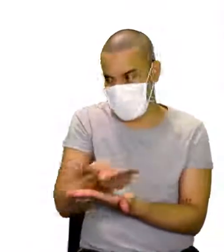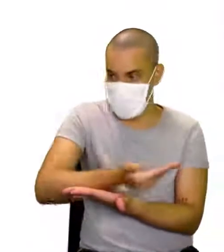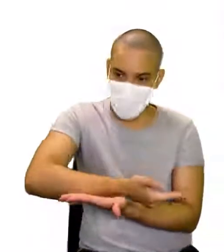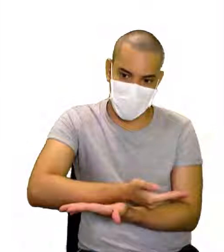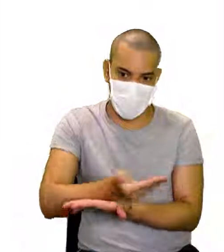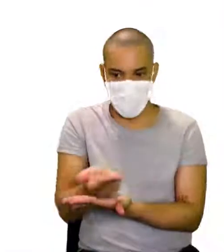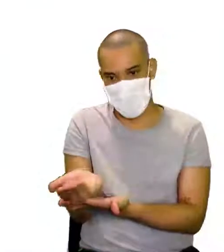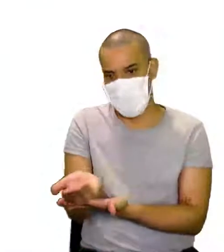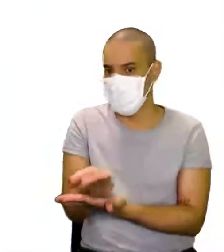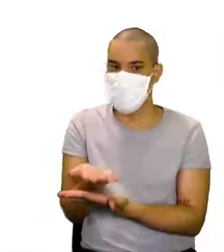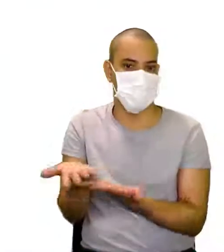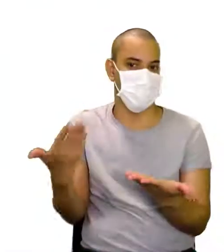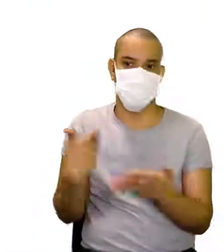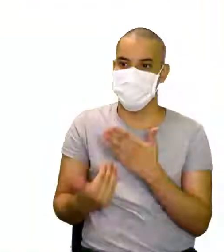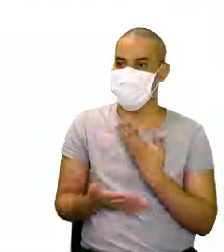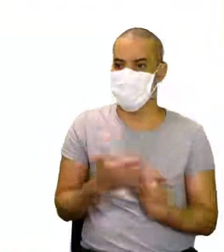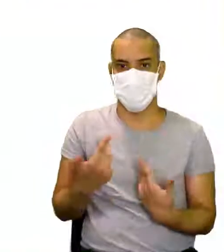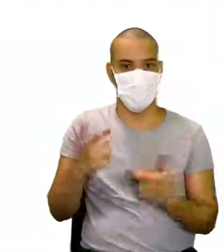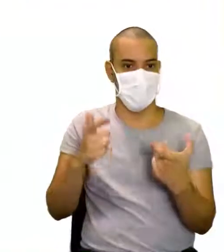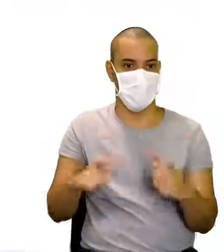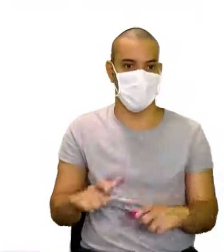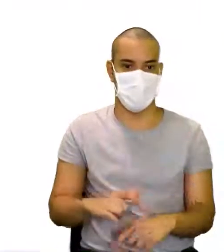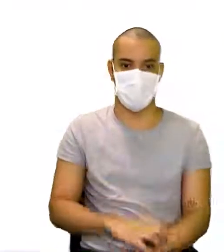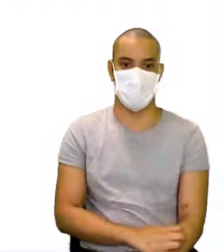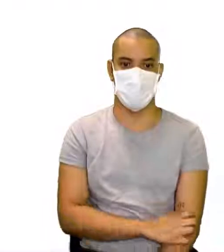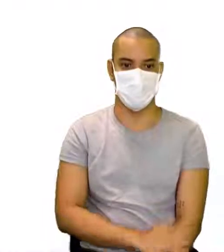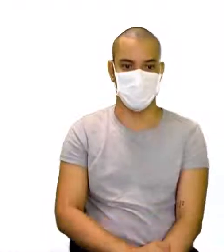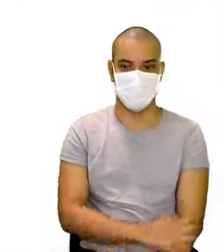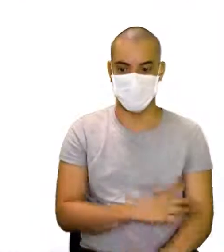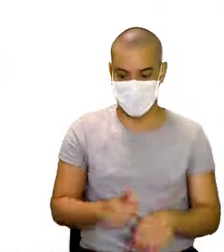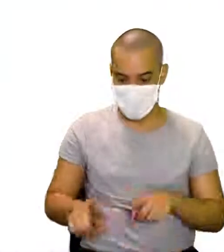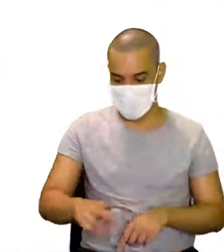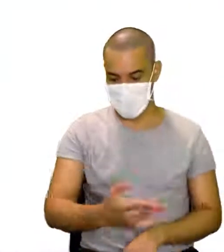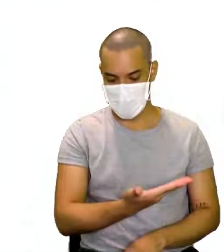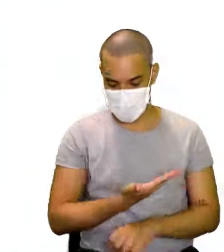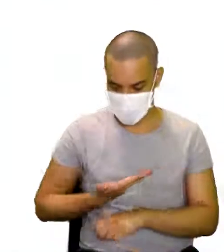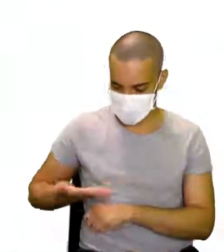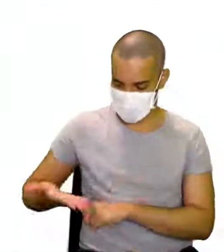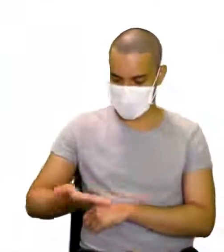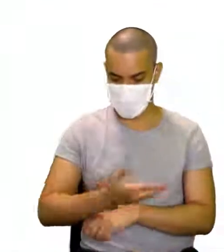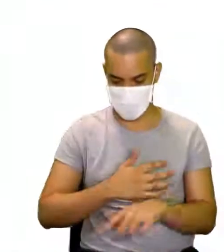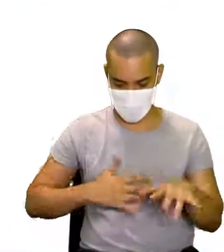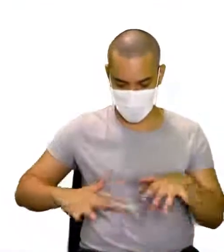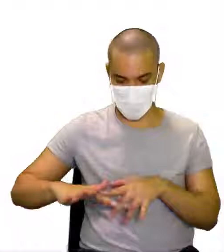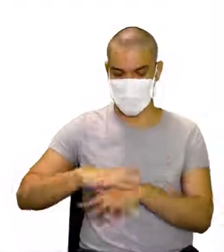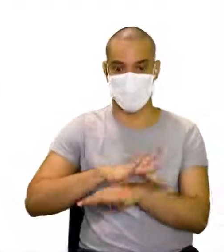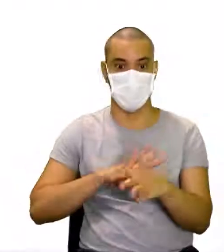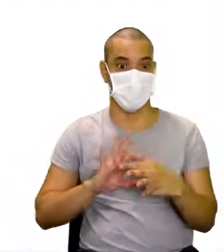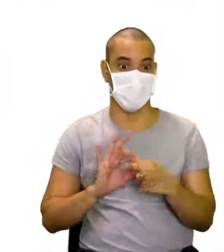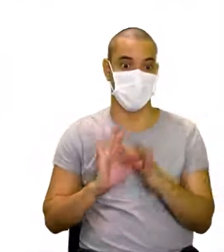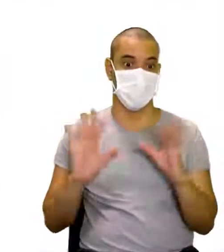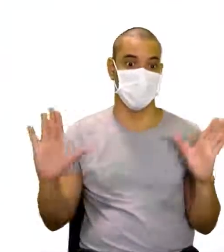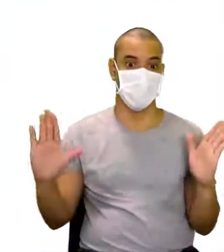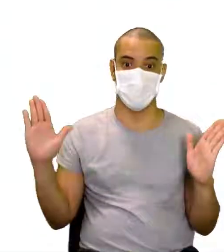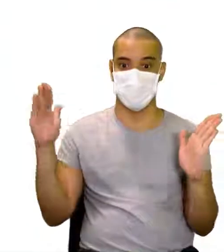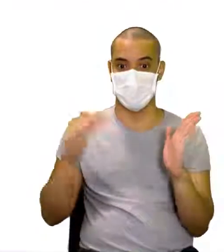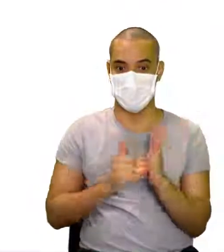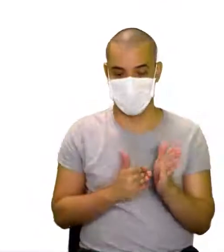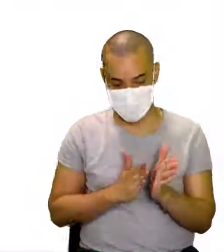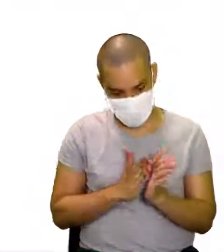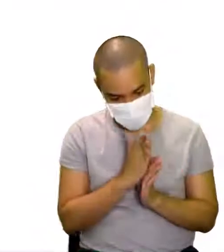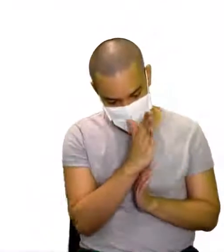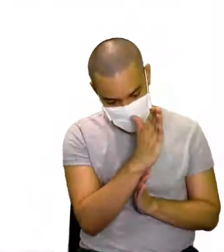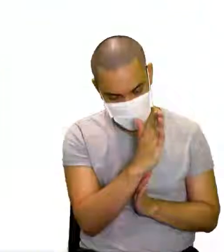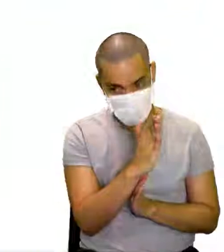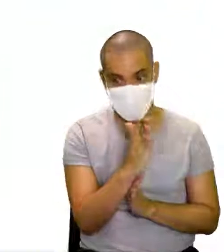em cima de uma bacia com água, coisa do tipo, ok? E isso aí ia se mover livremente até se alinhar,